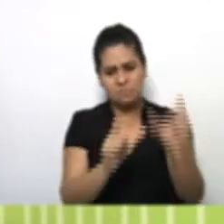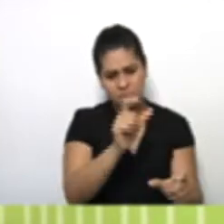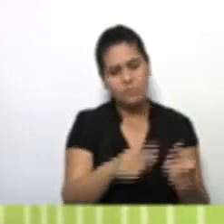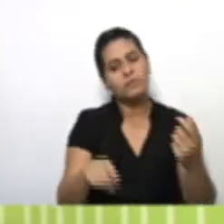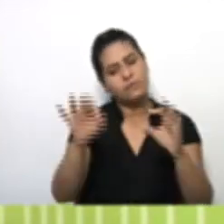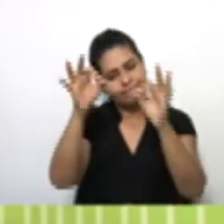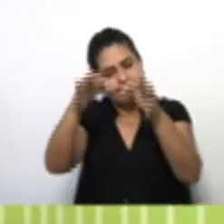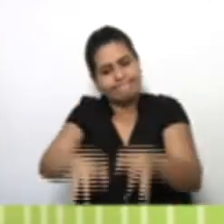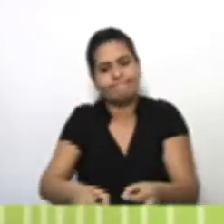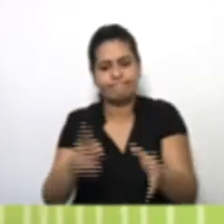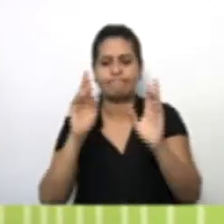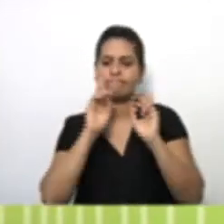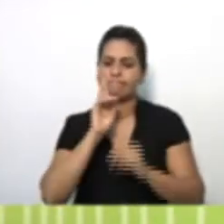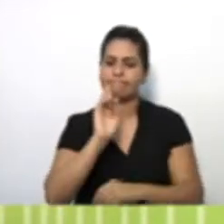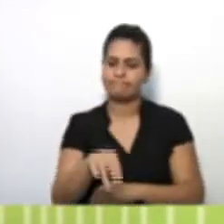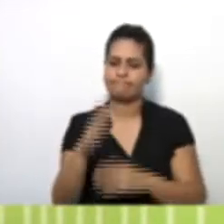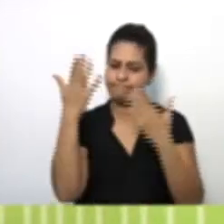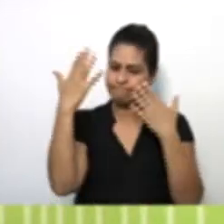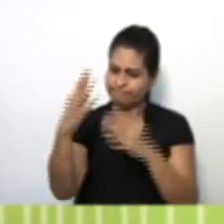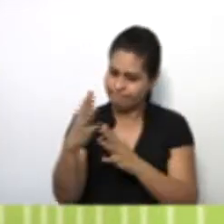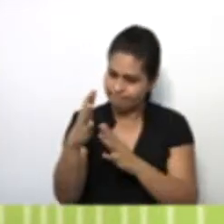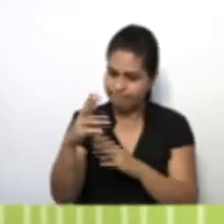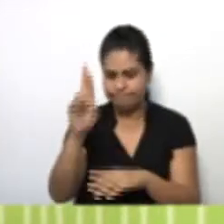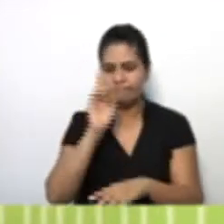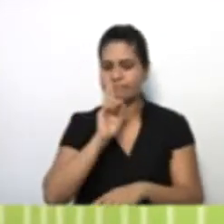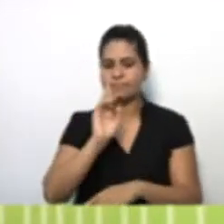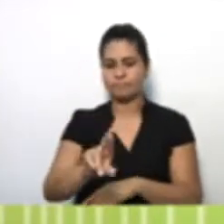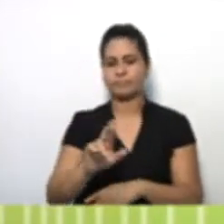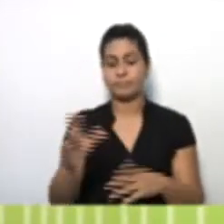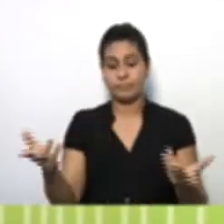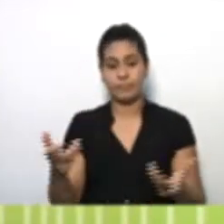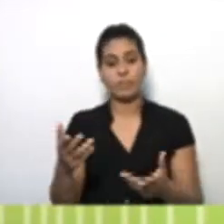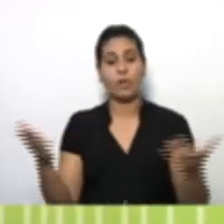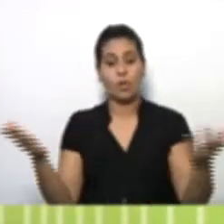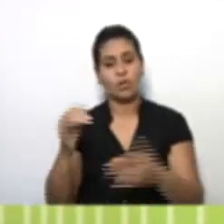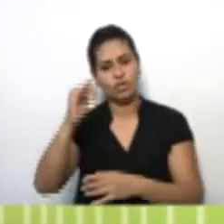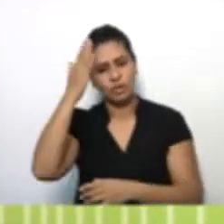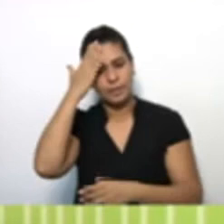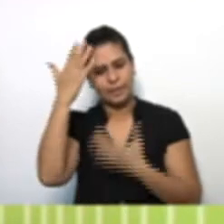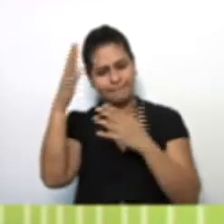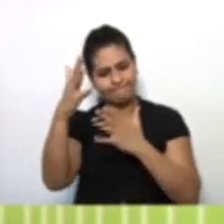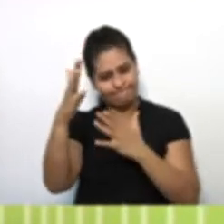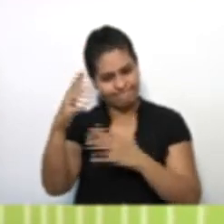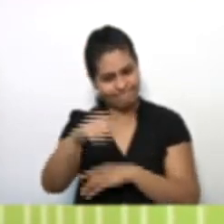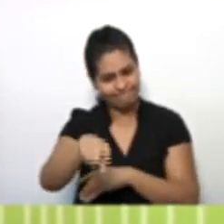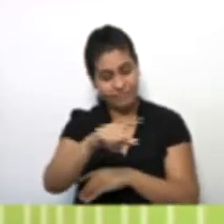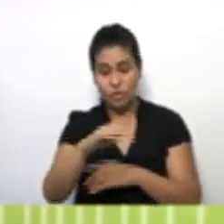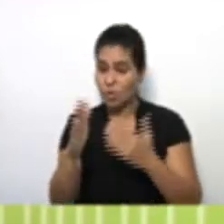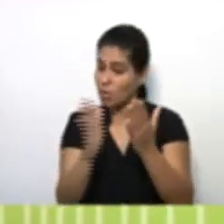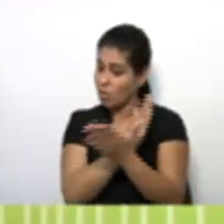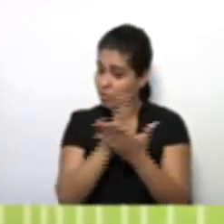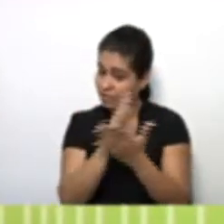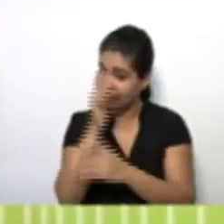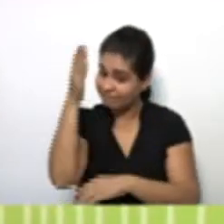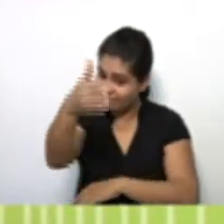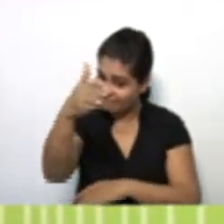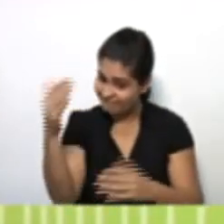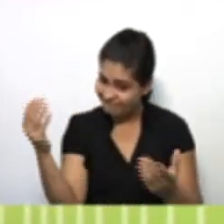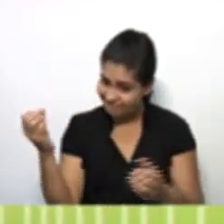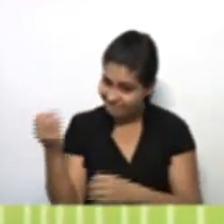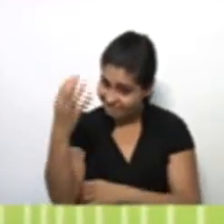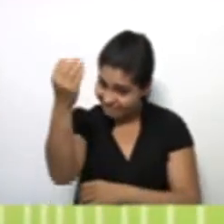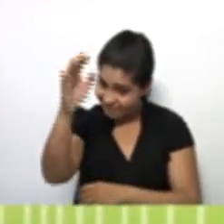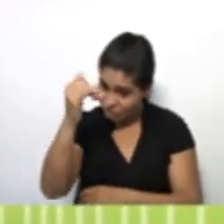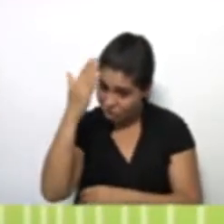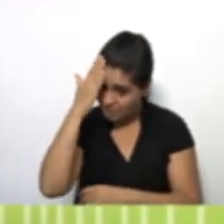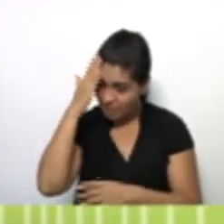você fez muito certo, tá bem? Parabéns por essa resposta aí. Alô, de Paraná, ó, bacana. Qualquer dia desse vou visitar vocês por aí, viu? Já